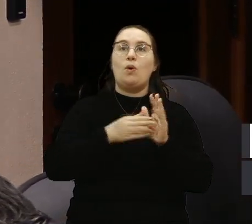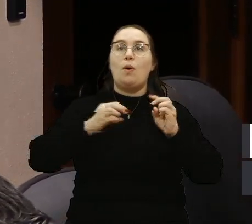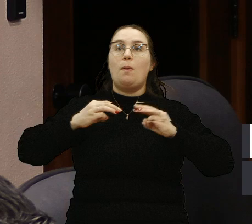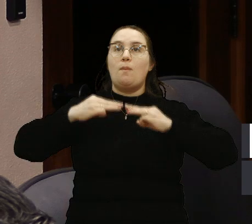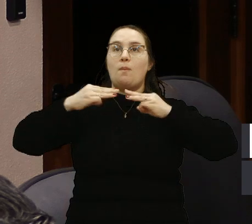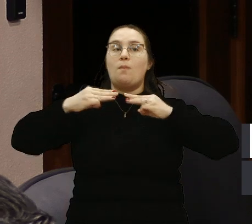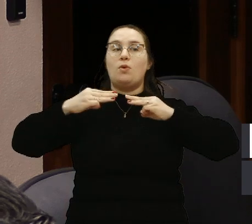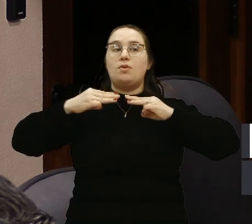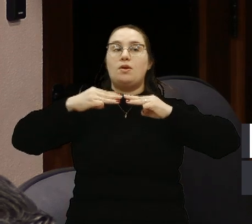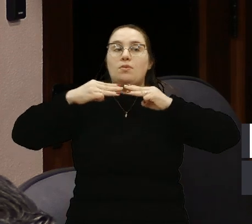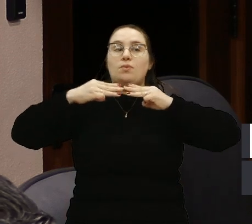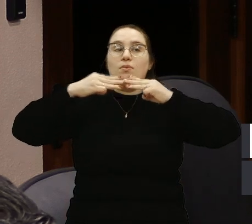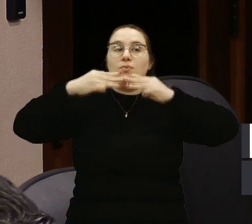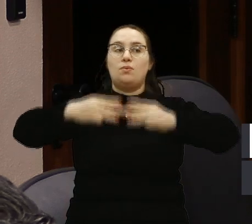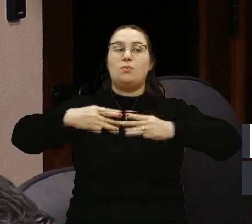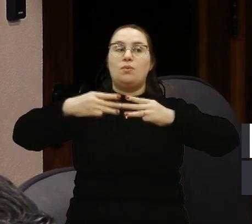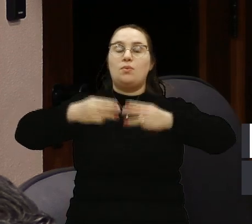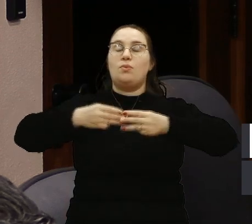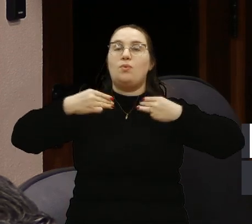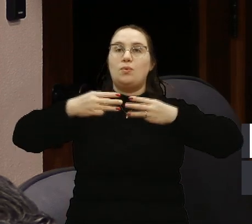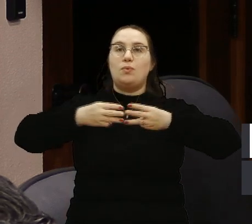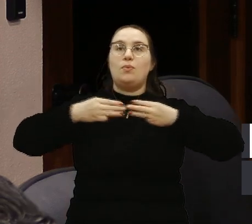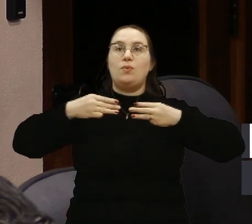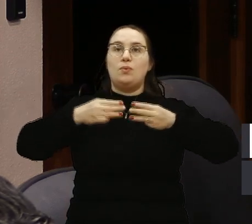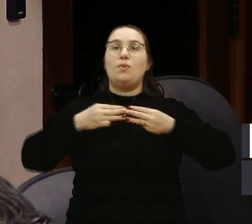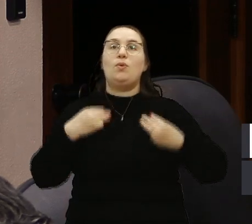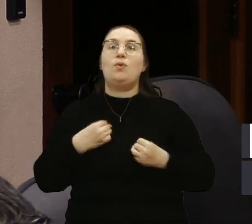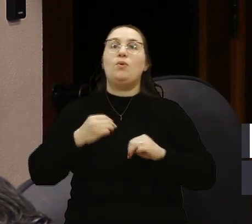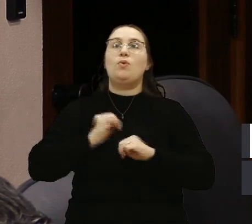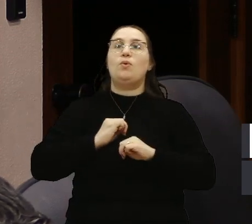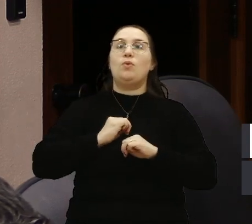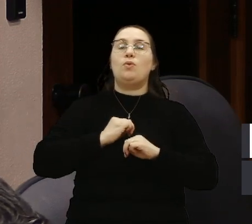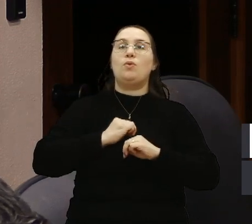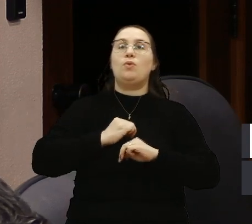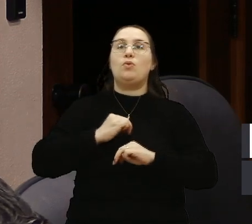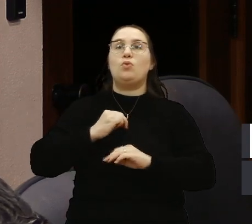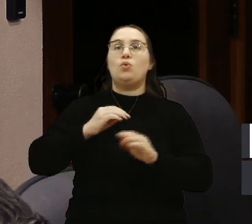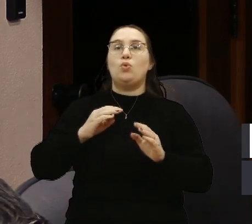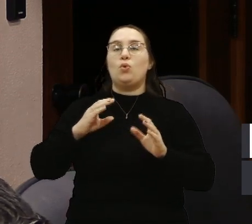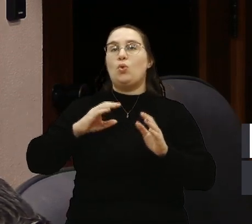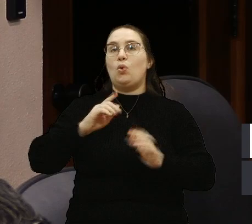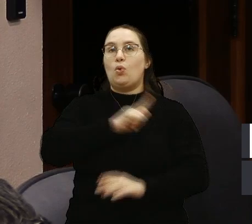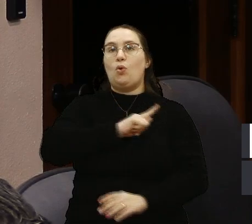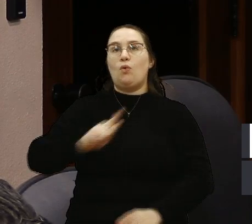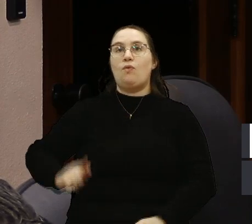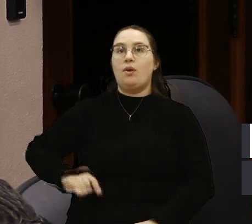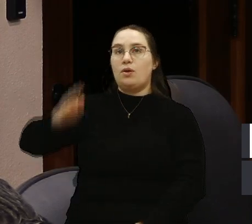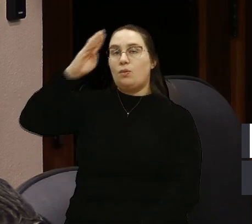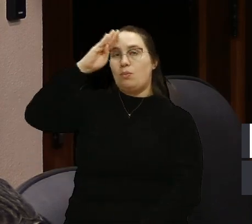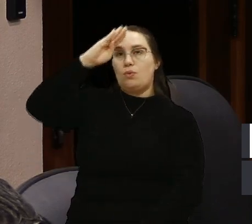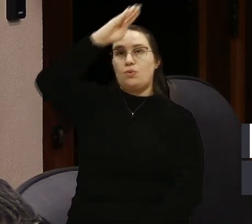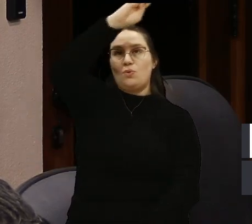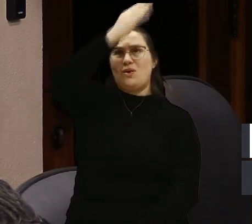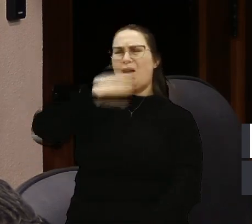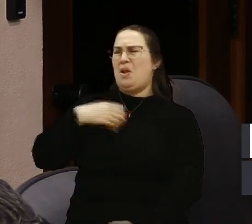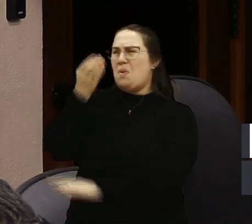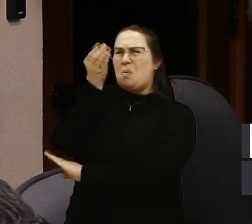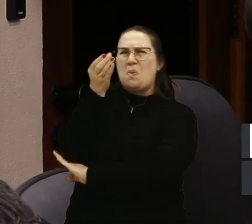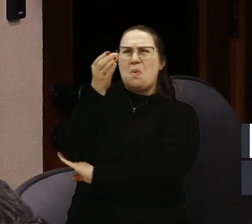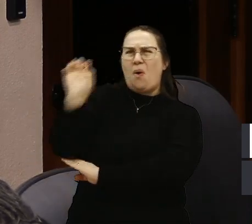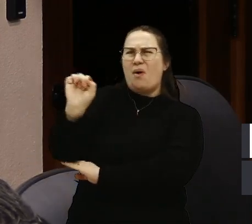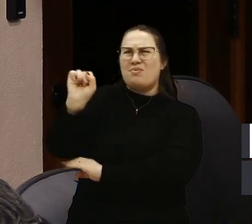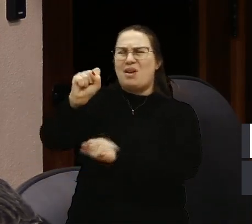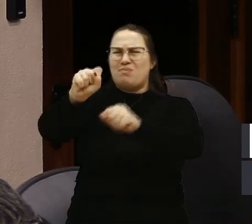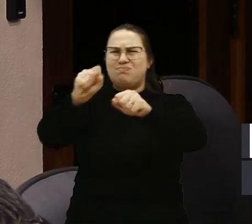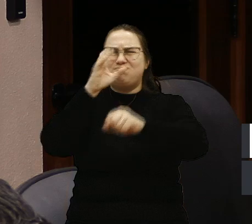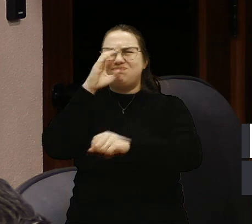apoio à relativização dos CACs, do governo Bolsonaro. E eu votei contra isso aqui, com esse plenário cheio,